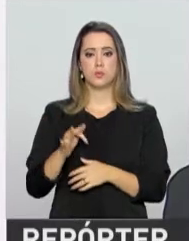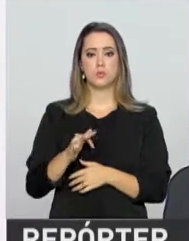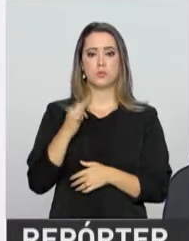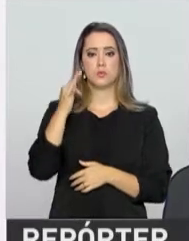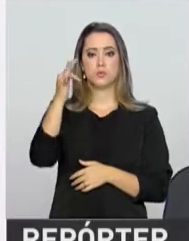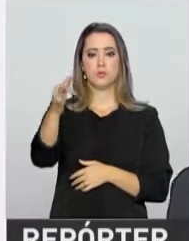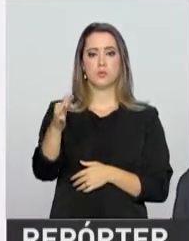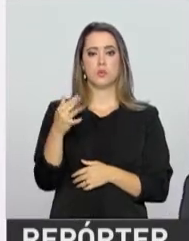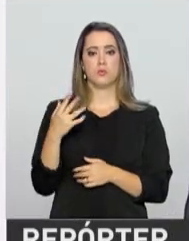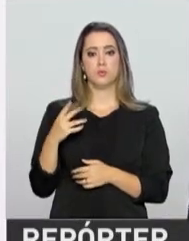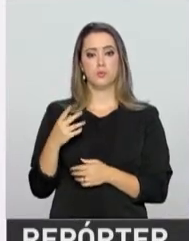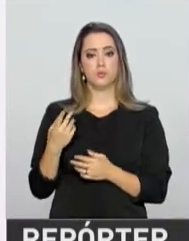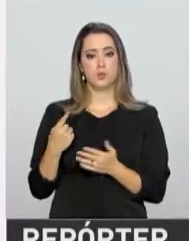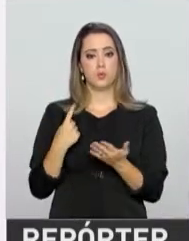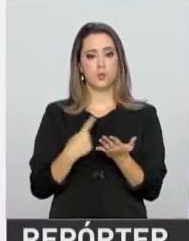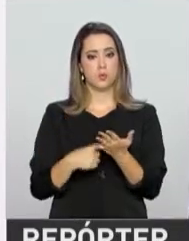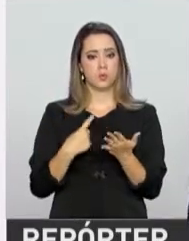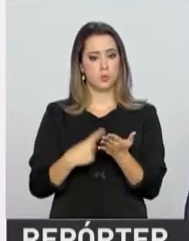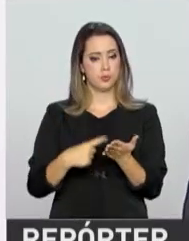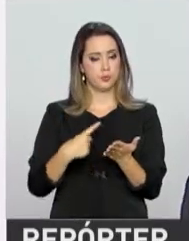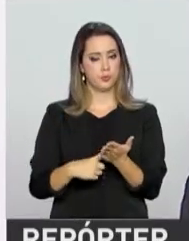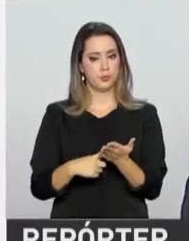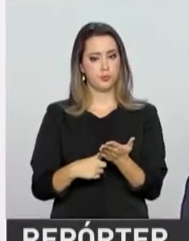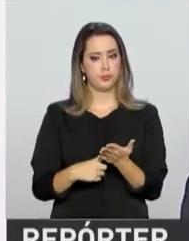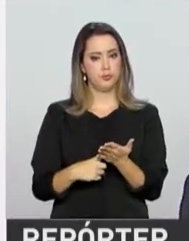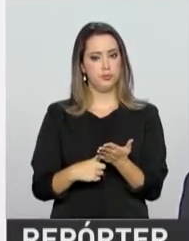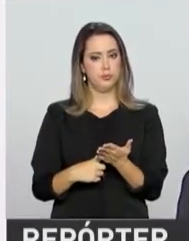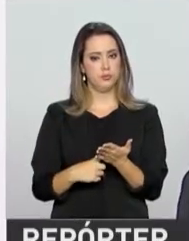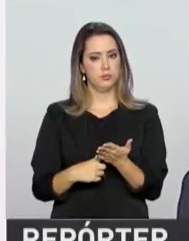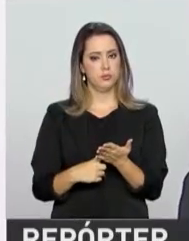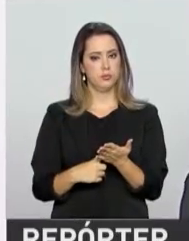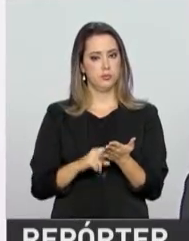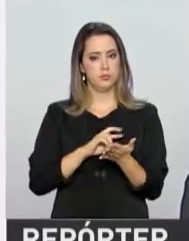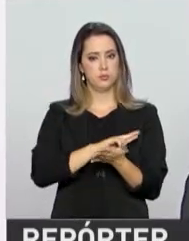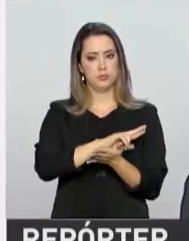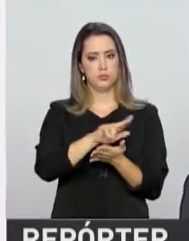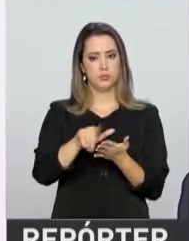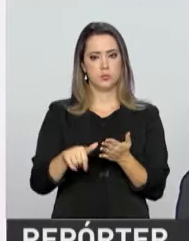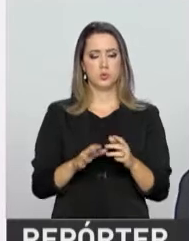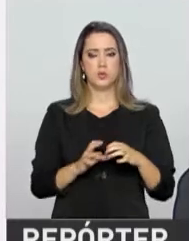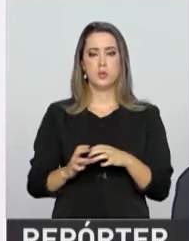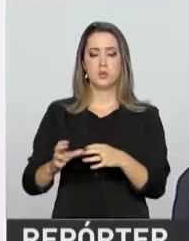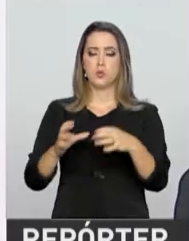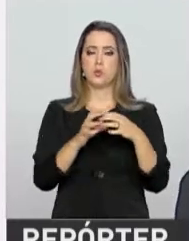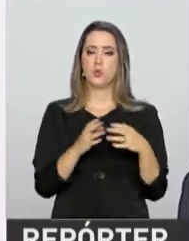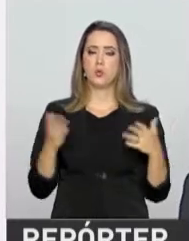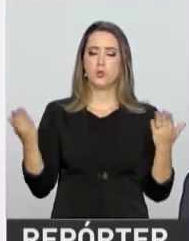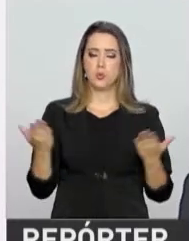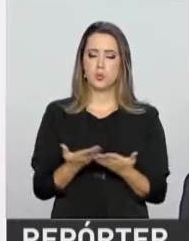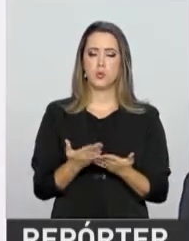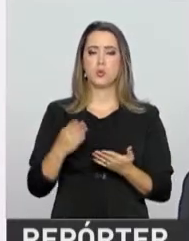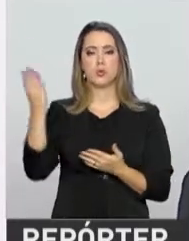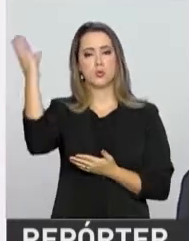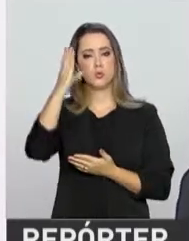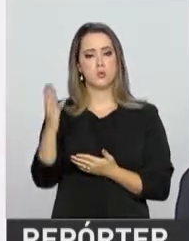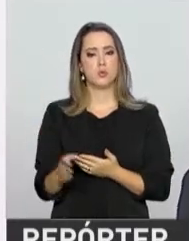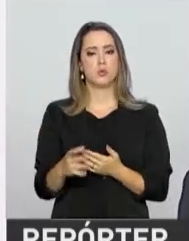comprometido como eu disse é em muitas áreas carentes do brasil